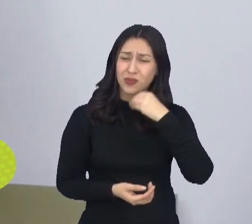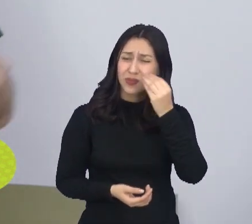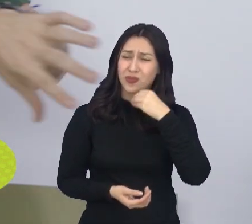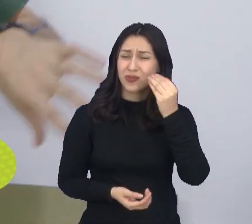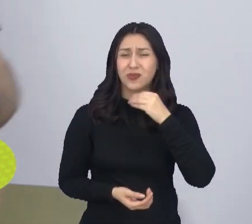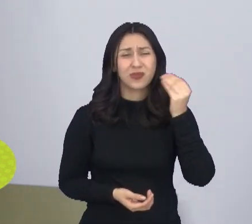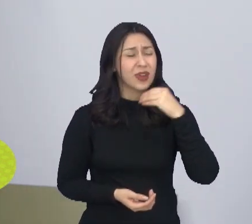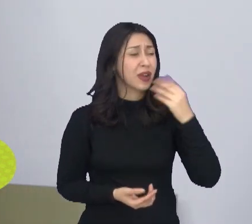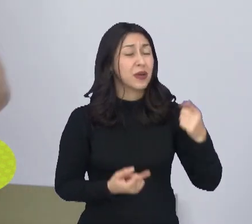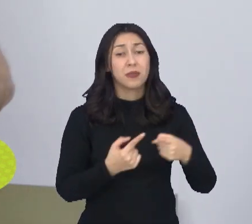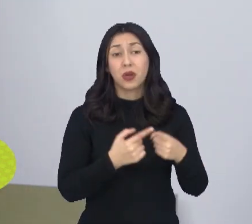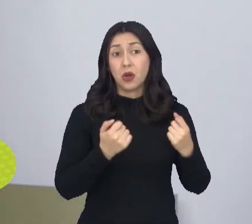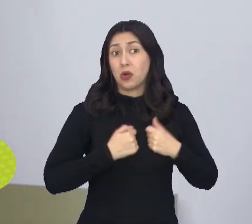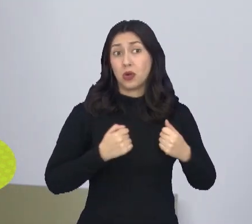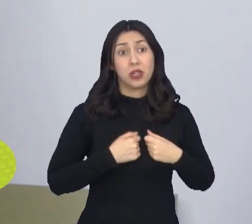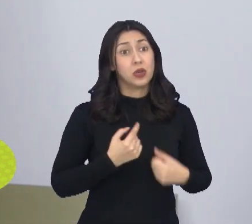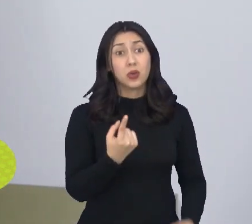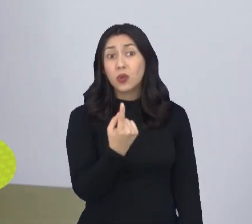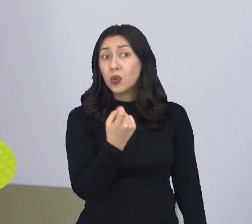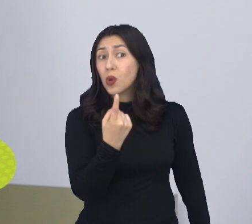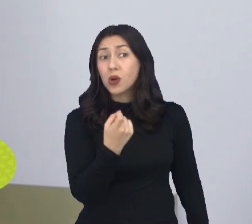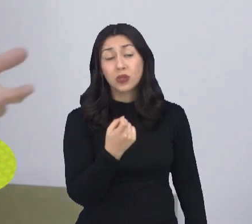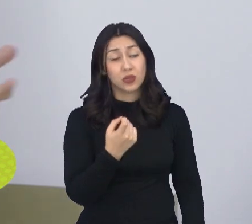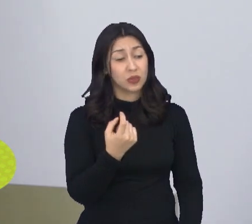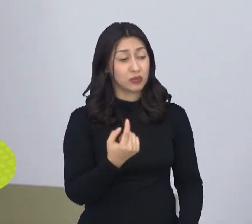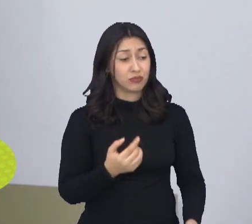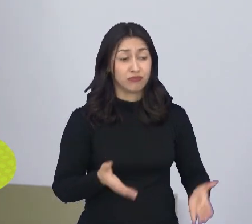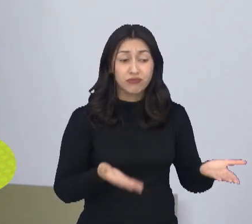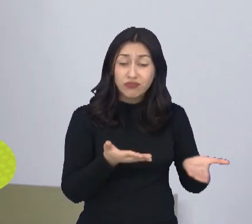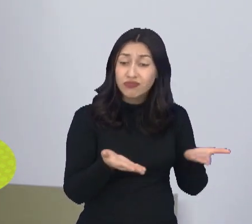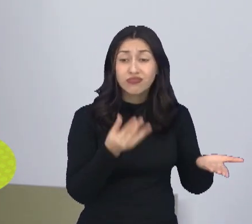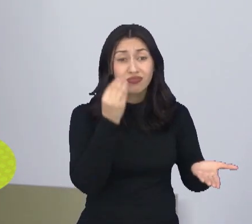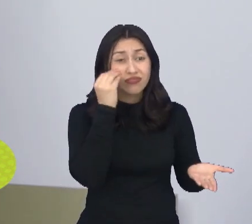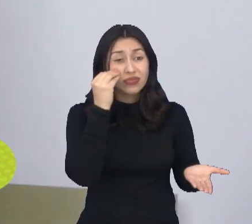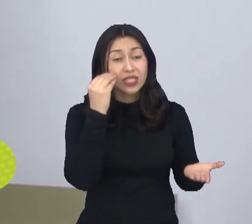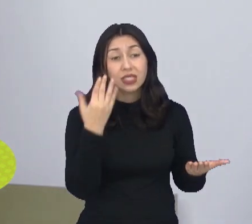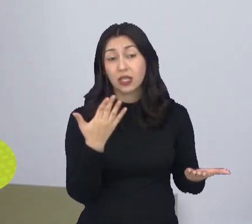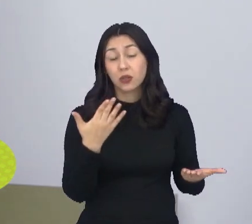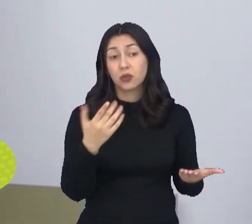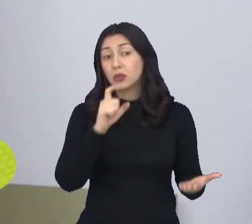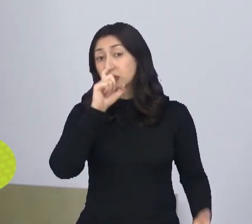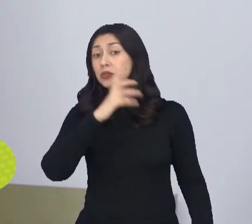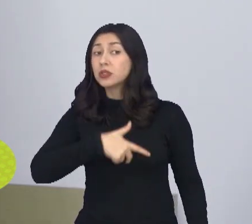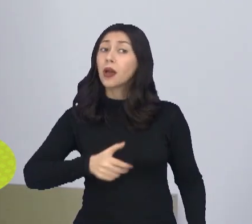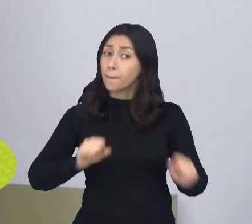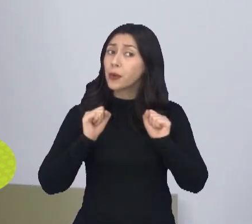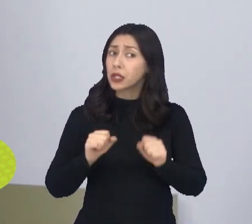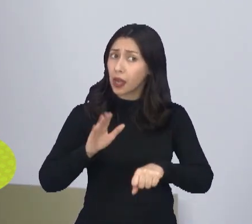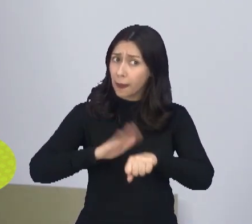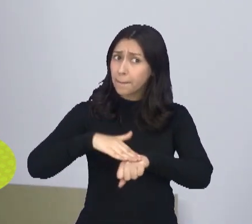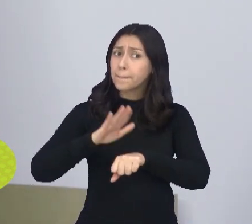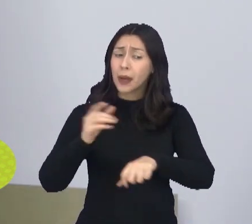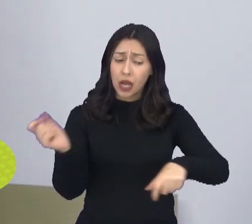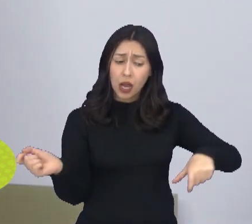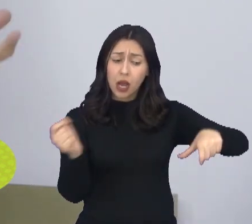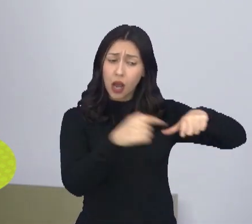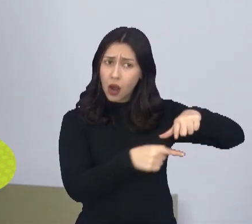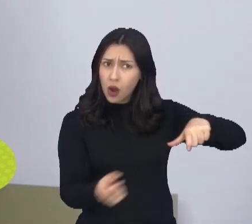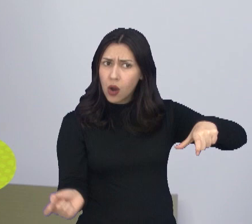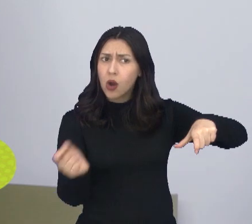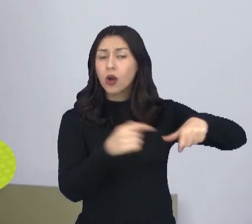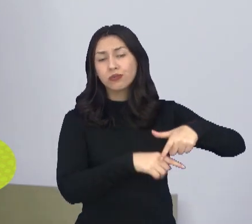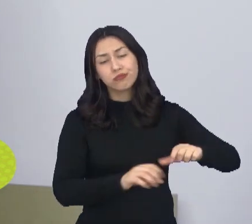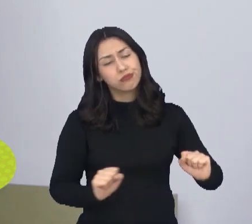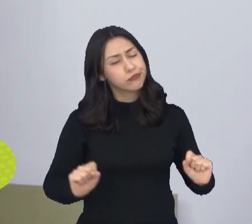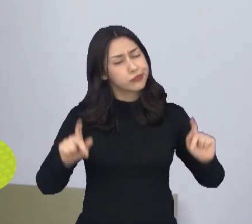era isso, porque o goleiro ficou, só tava o goleiro lá atrás. Então, o São José poderia ter feito mais gols, mas, enfim,